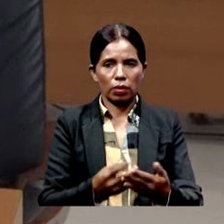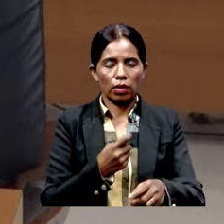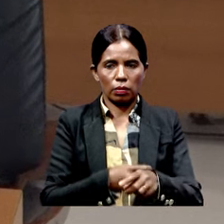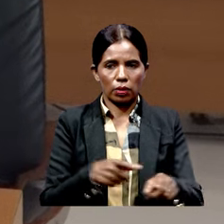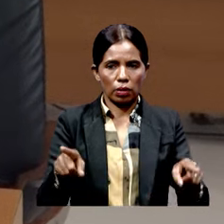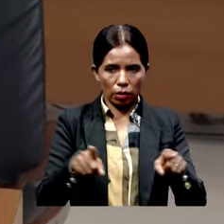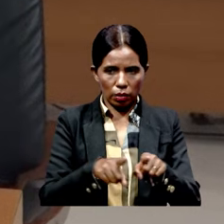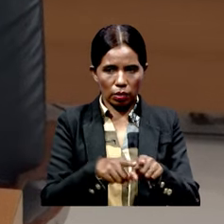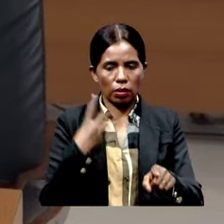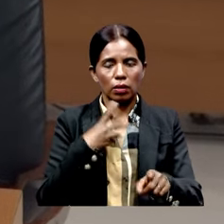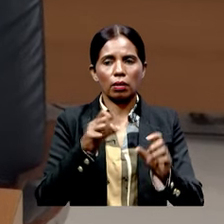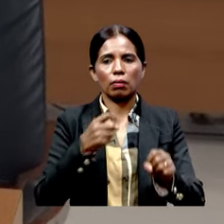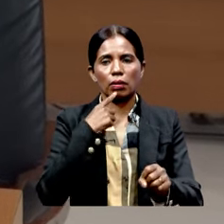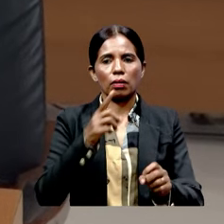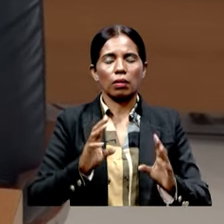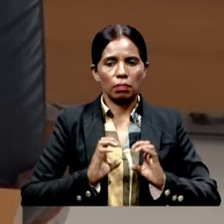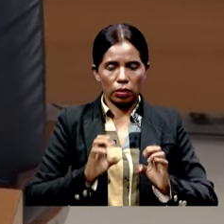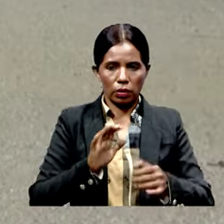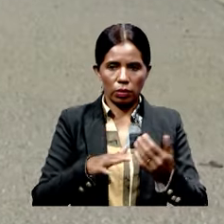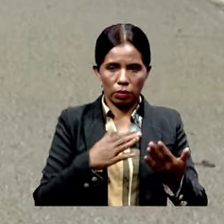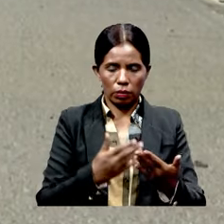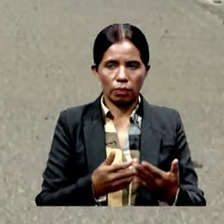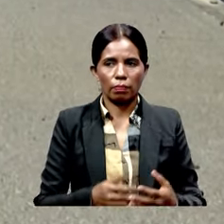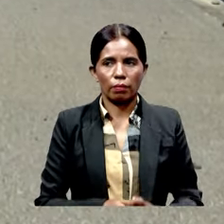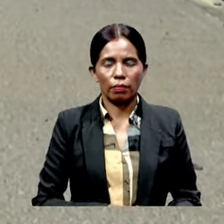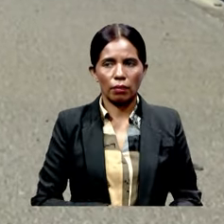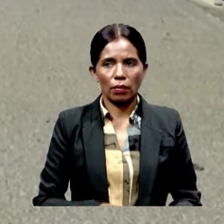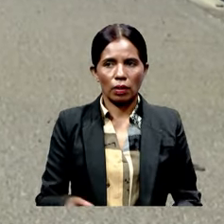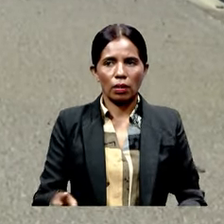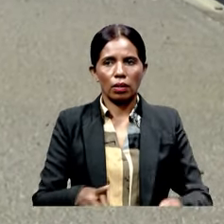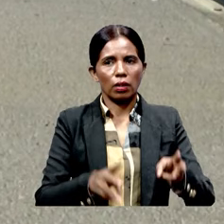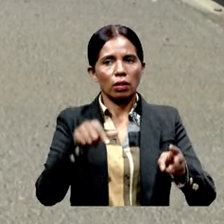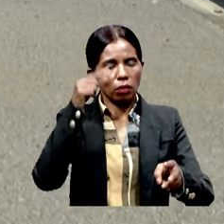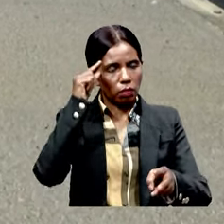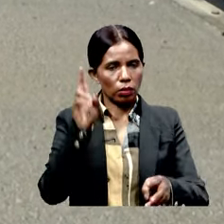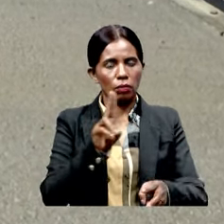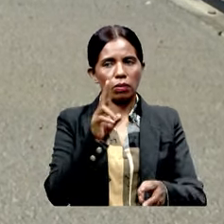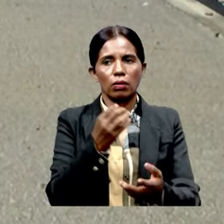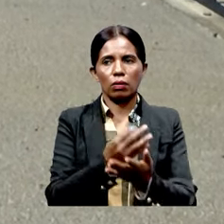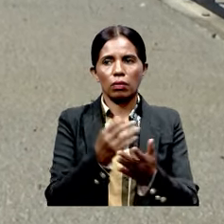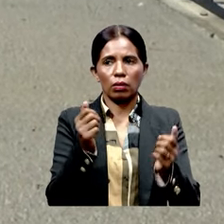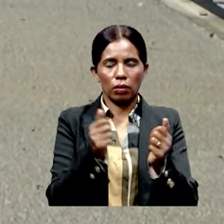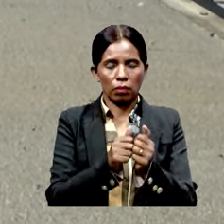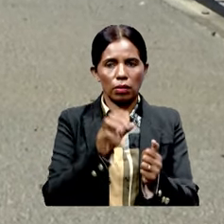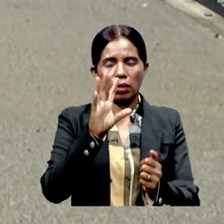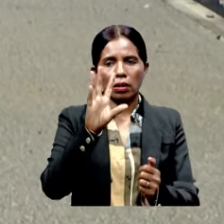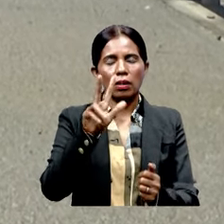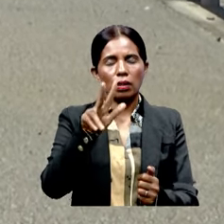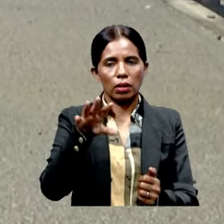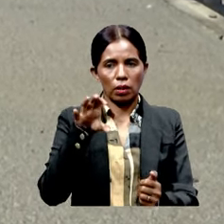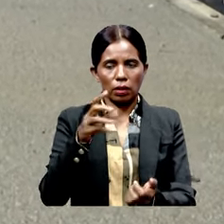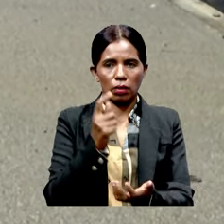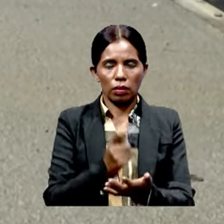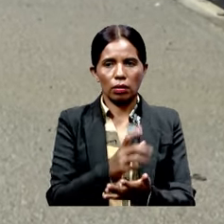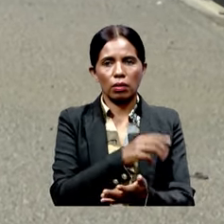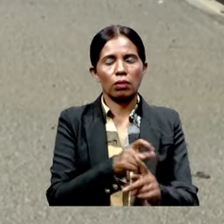ne be ke ita bele de emergencia to Autoestrada ne rasik governo gasta ona osan tokon atus tolu resin nebe ejecuta